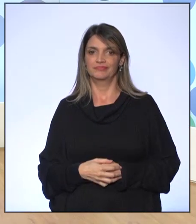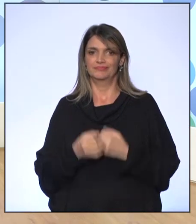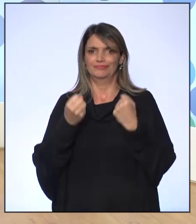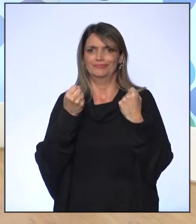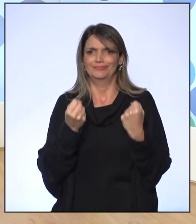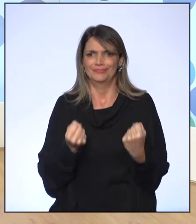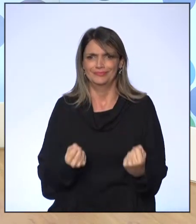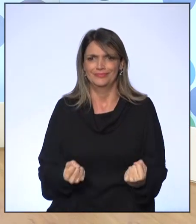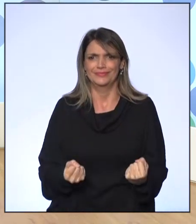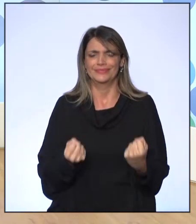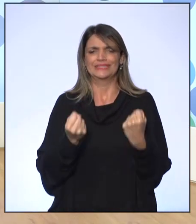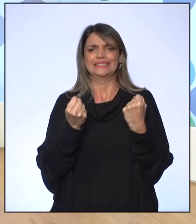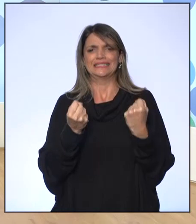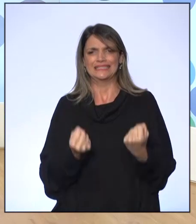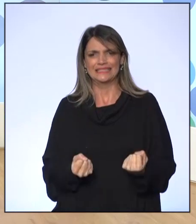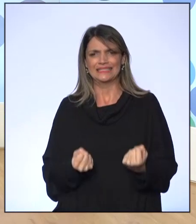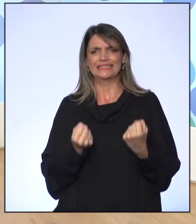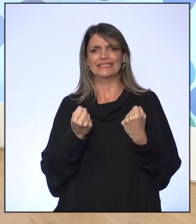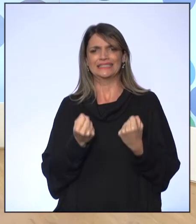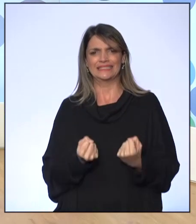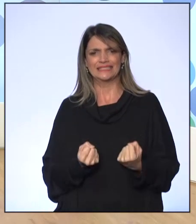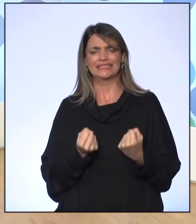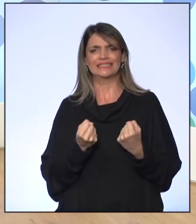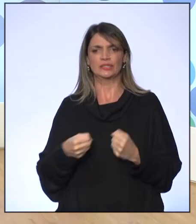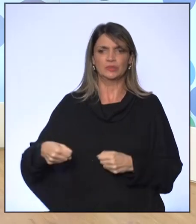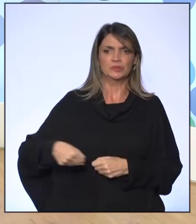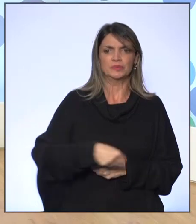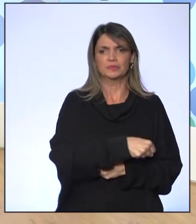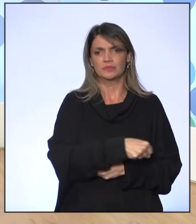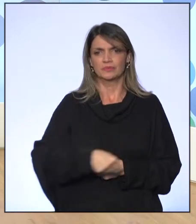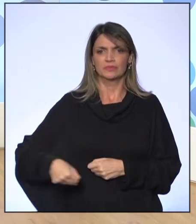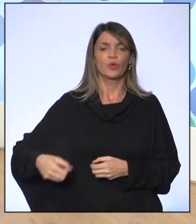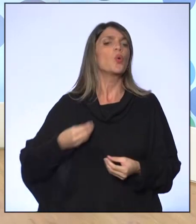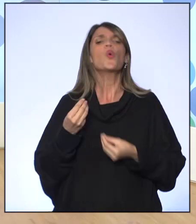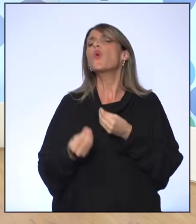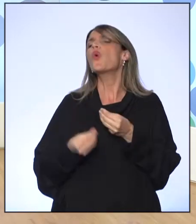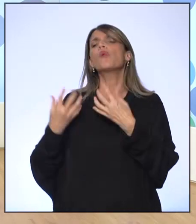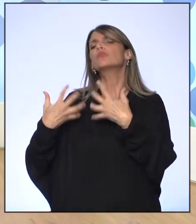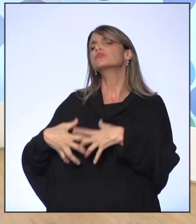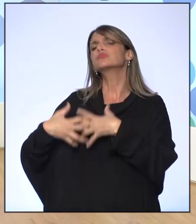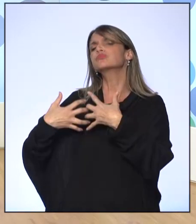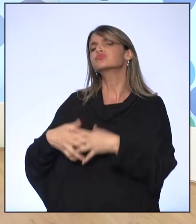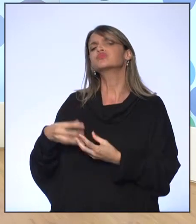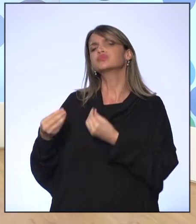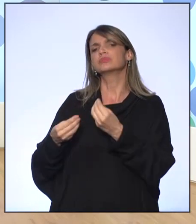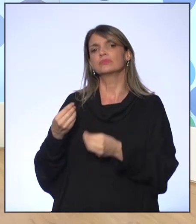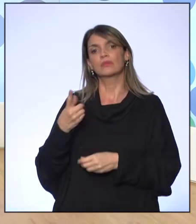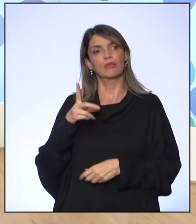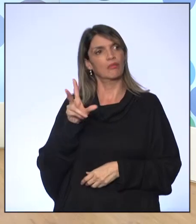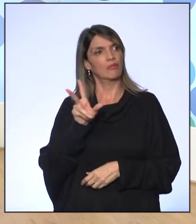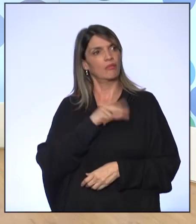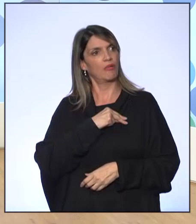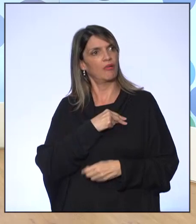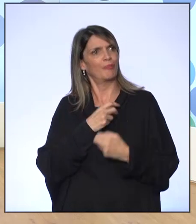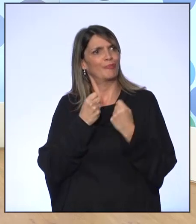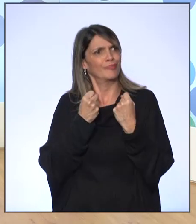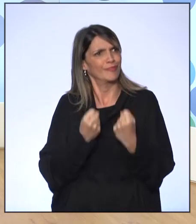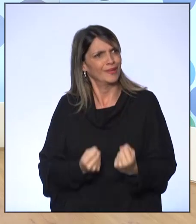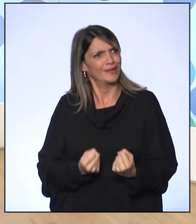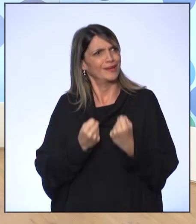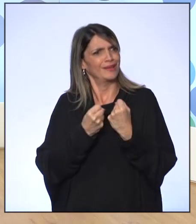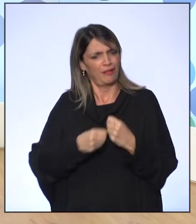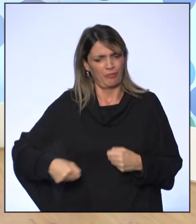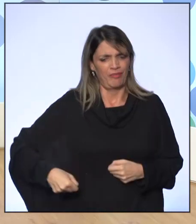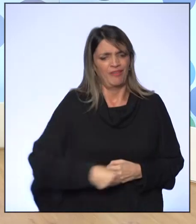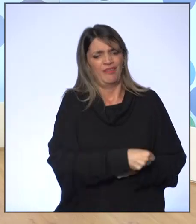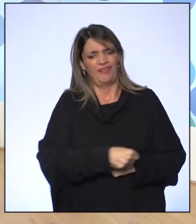Já viu isso? É o ferro de passar aí. Tem ideia de como é que ele Caramba, hein? funciona? Esse aqui é pesado, hein? Só você tá passando calça,